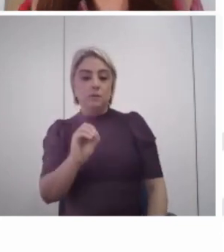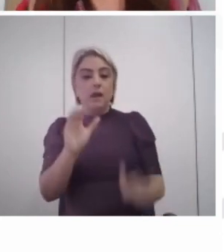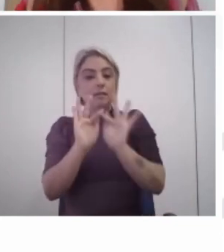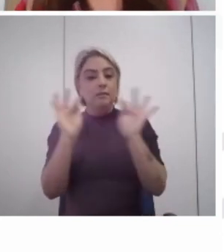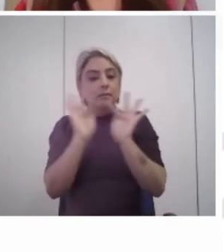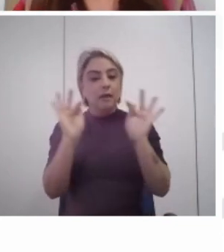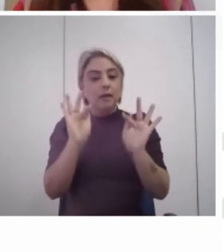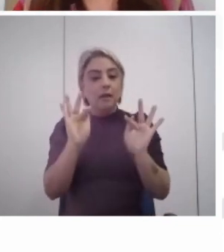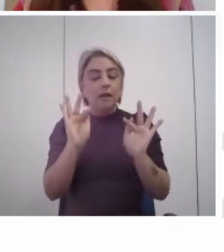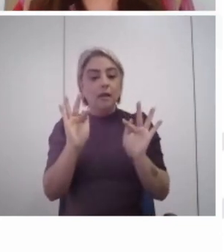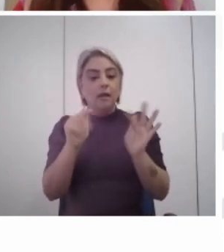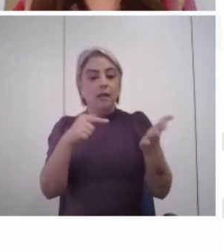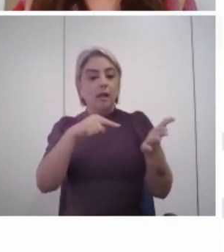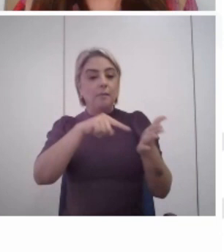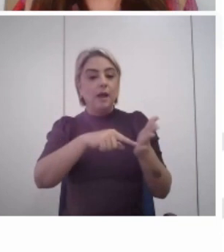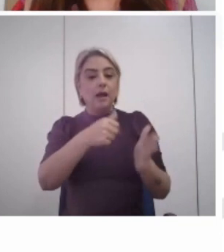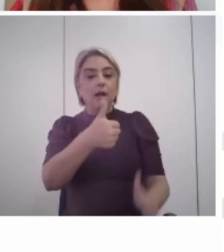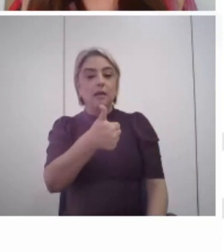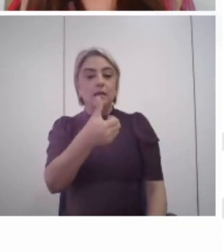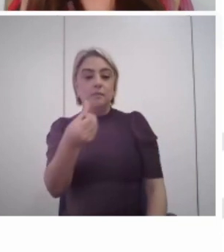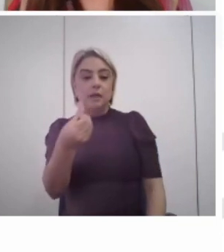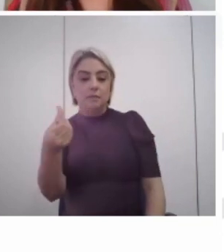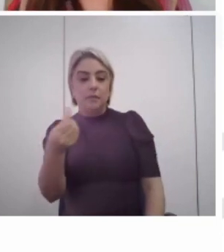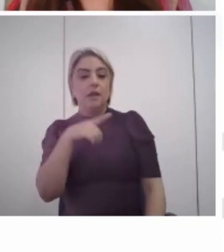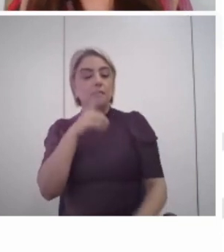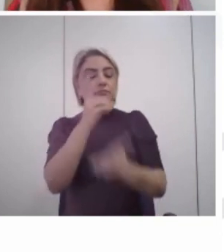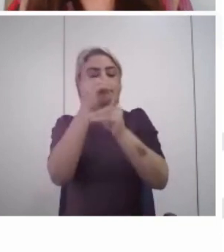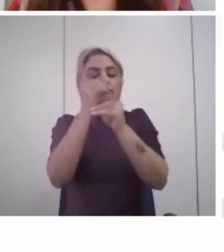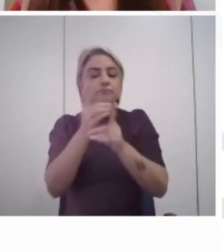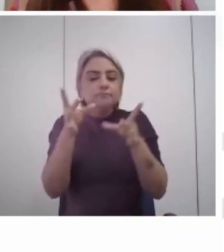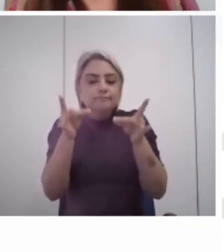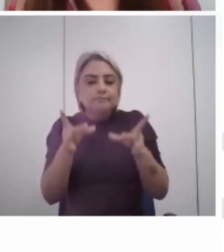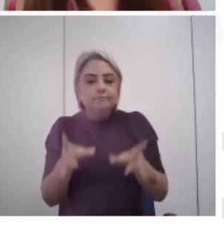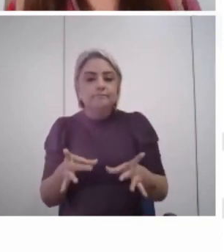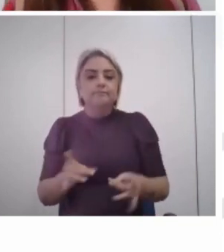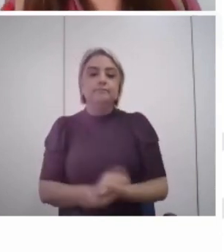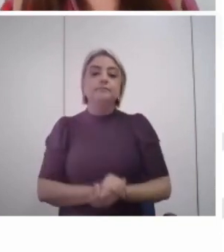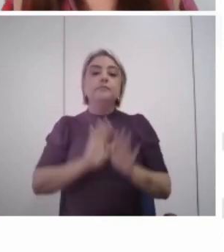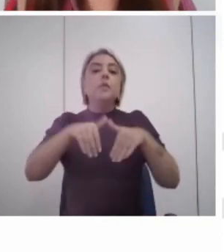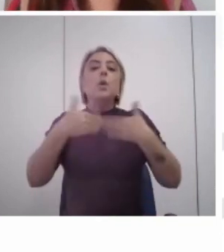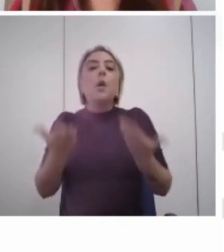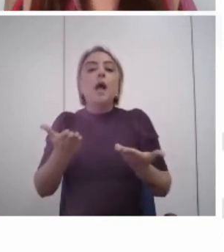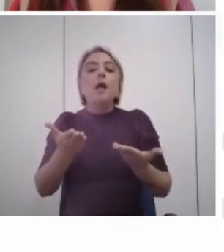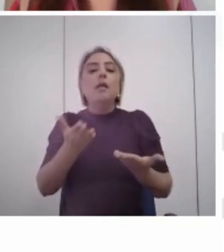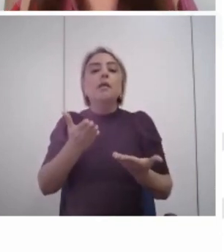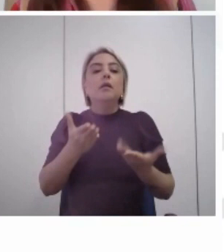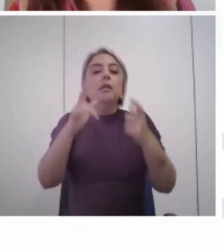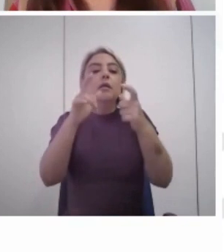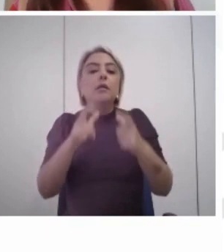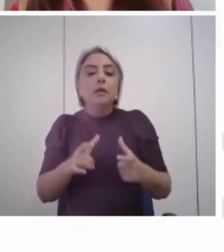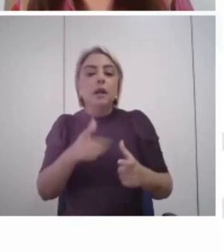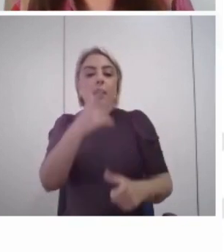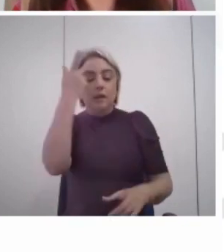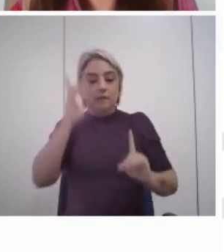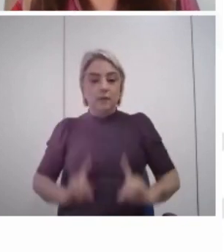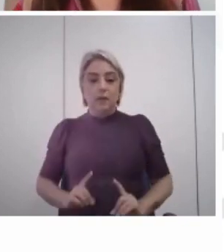E lá na página 166 vocês podem encontrar detalhes sobre isso. Quais são os campos para informar deficiência, então? A gente